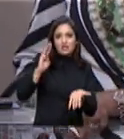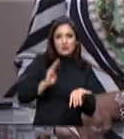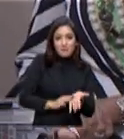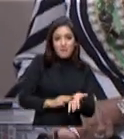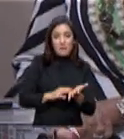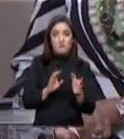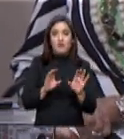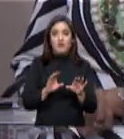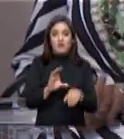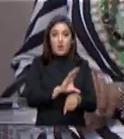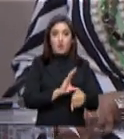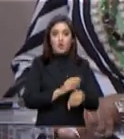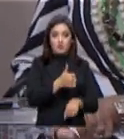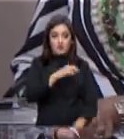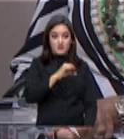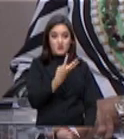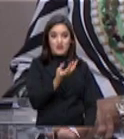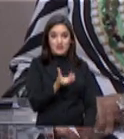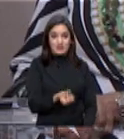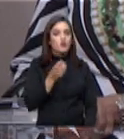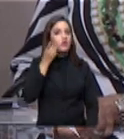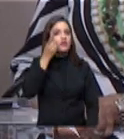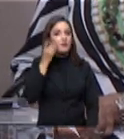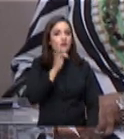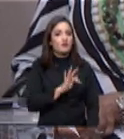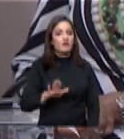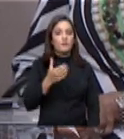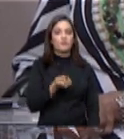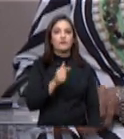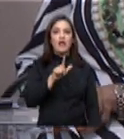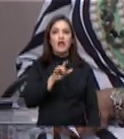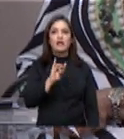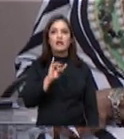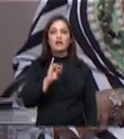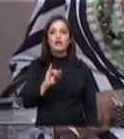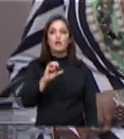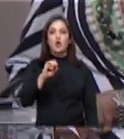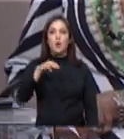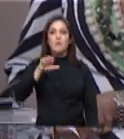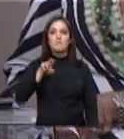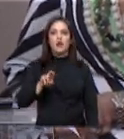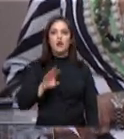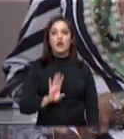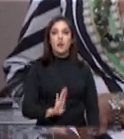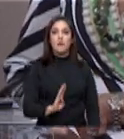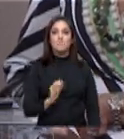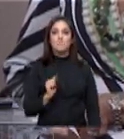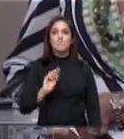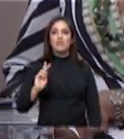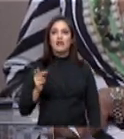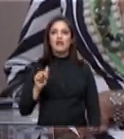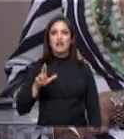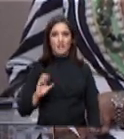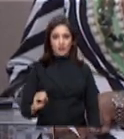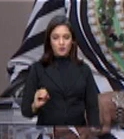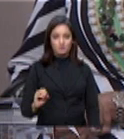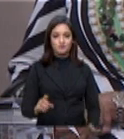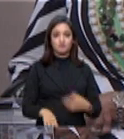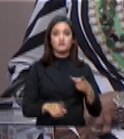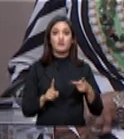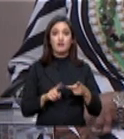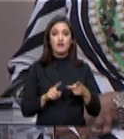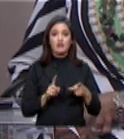de 46 do então deputado federal Aliomar Valheiro, saudoso ministro desta corte, a máquina